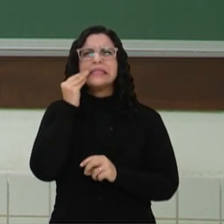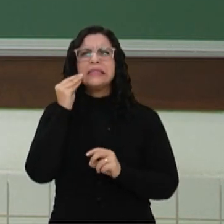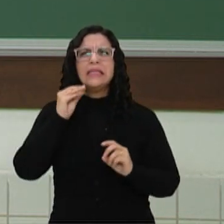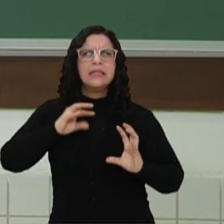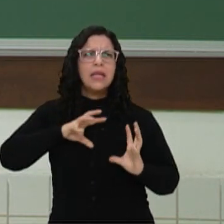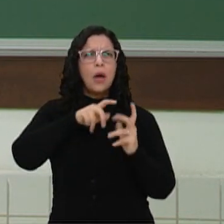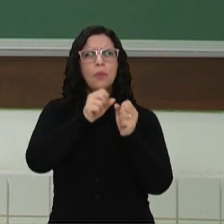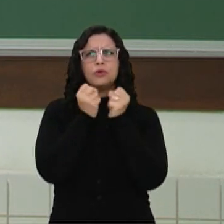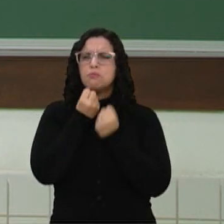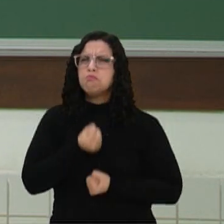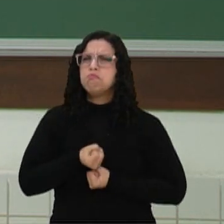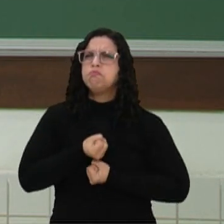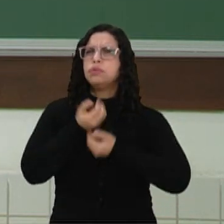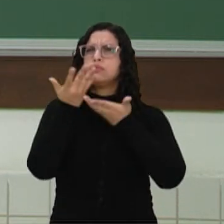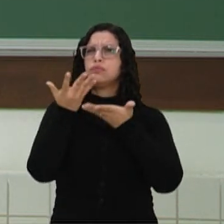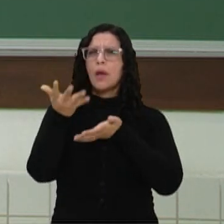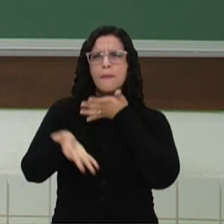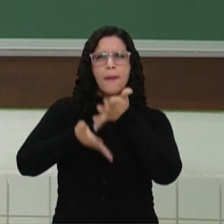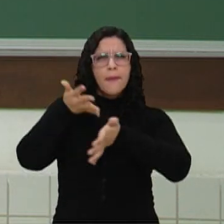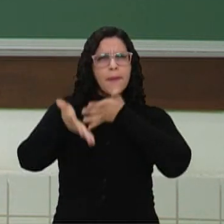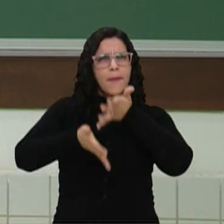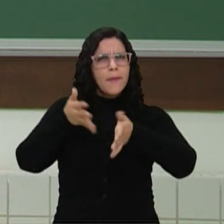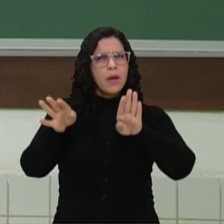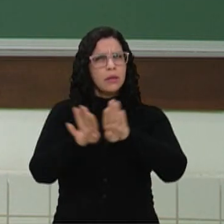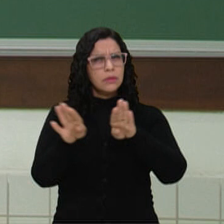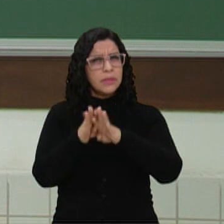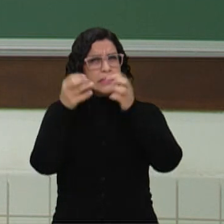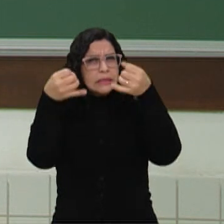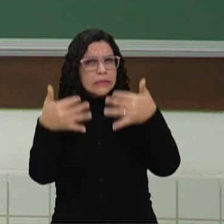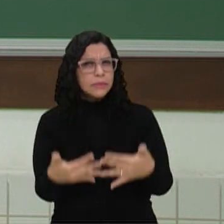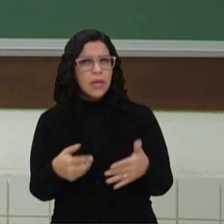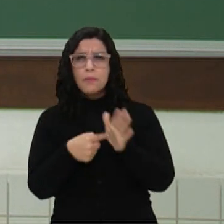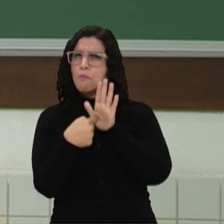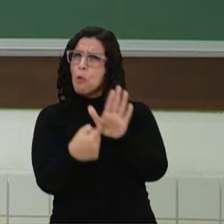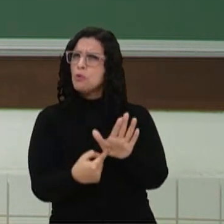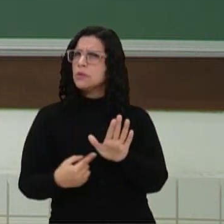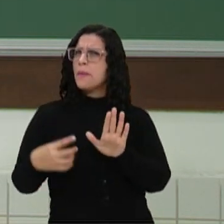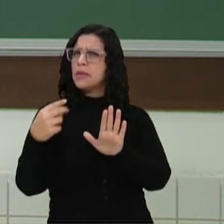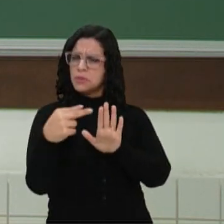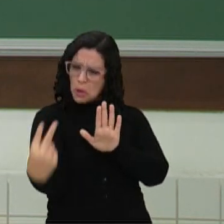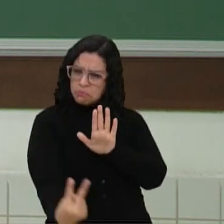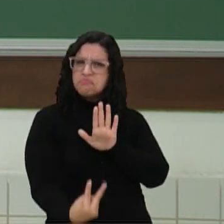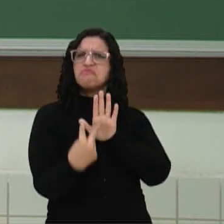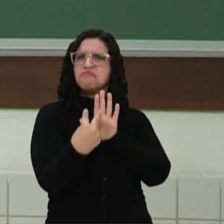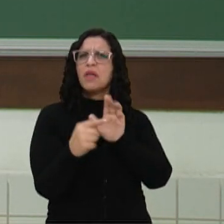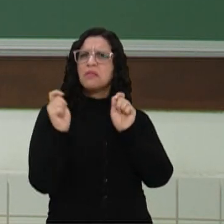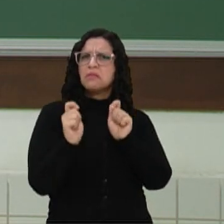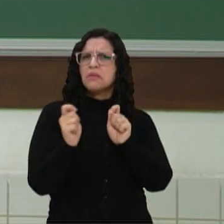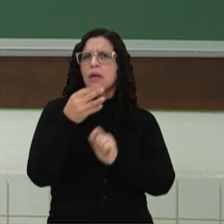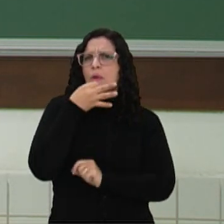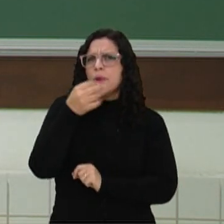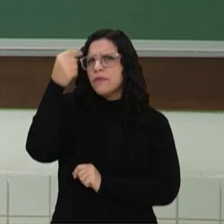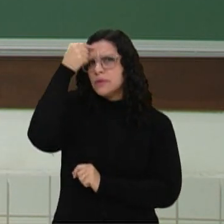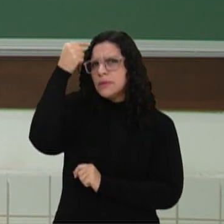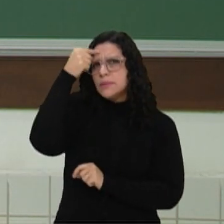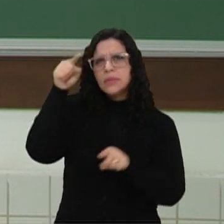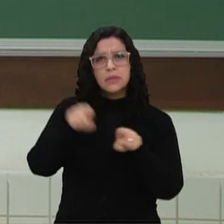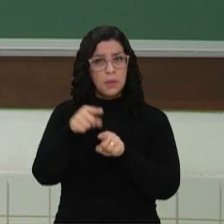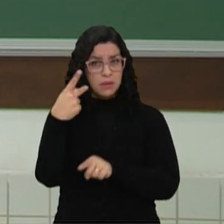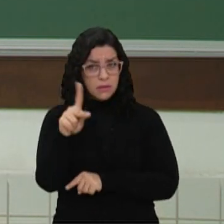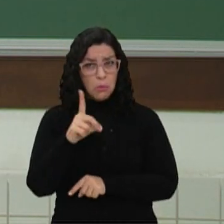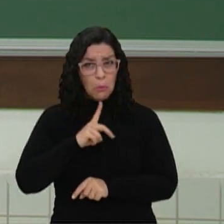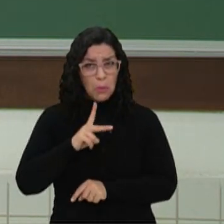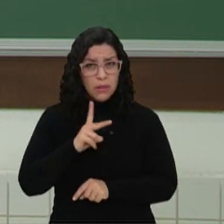mundo algo que você pensava, você queria expor para todo mundo ver, saber algo que você está pensando, algum pensamento